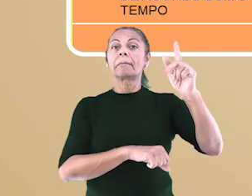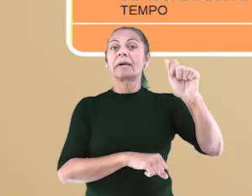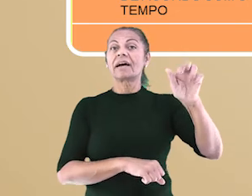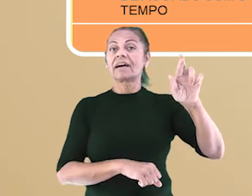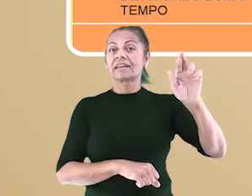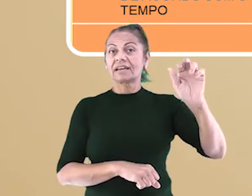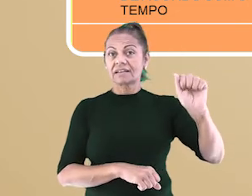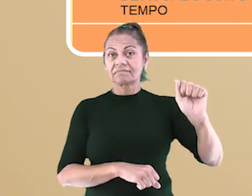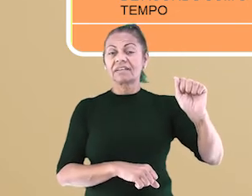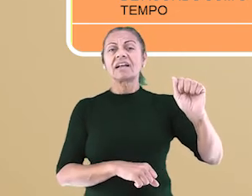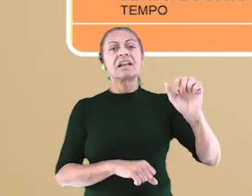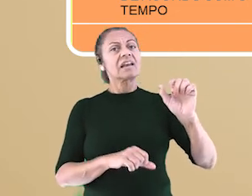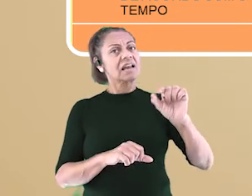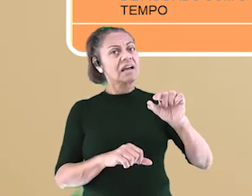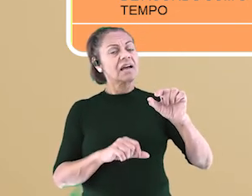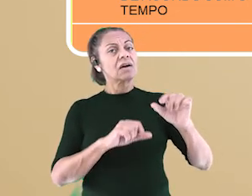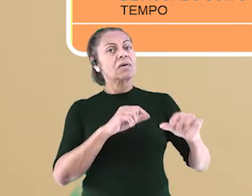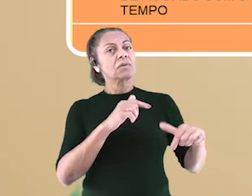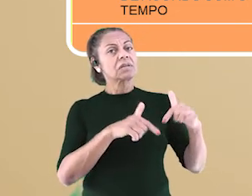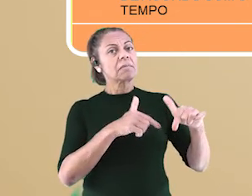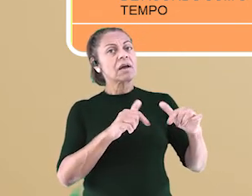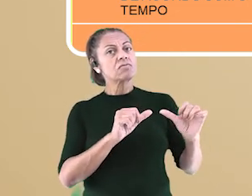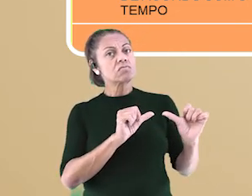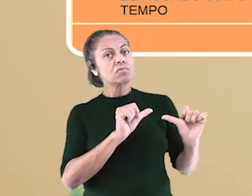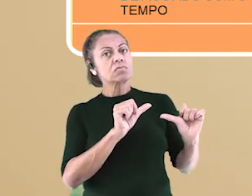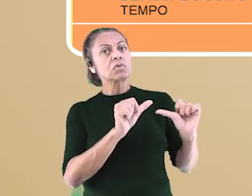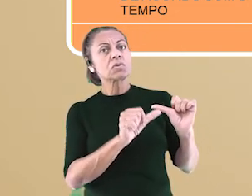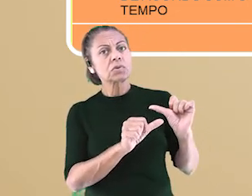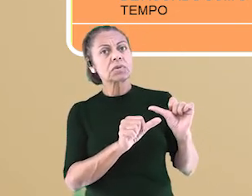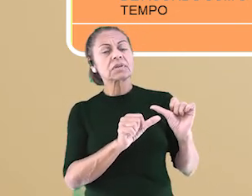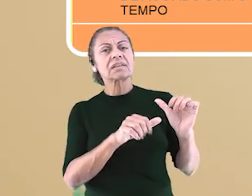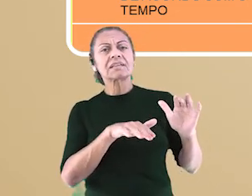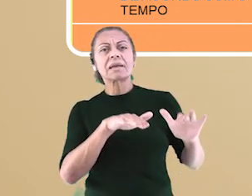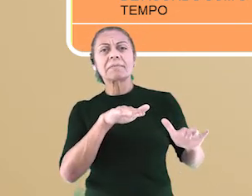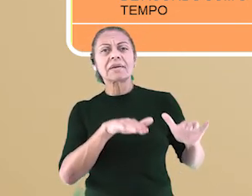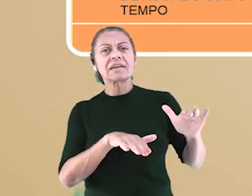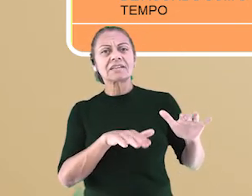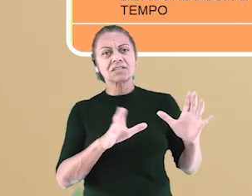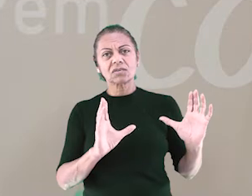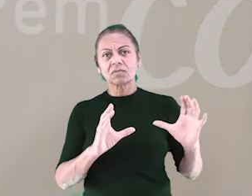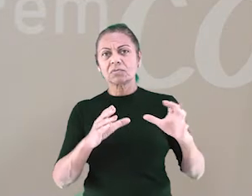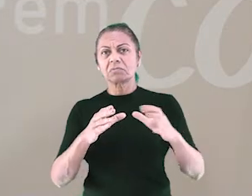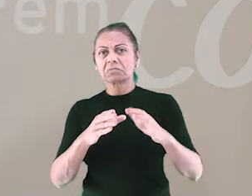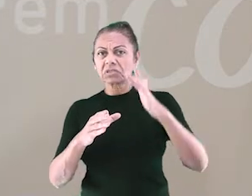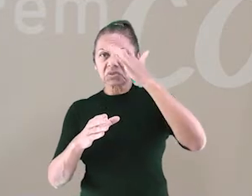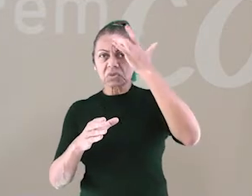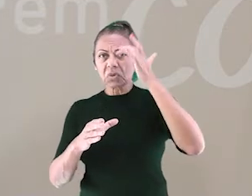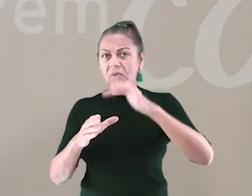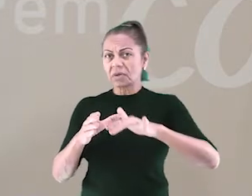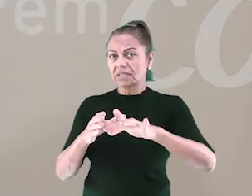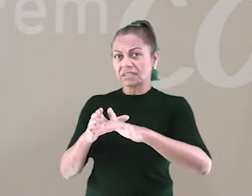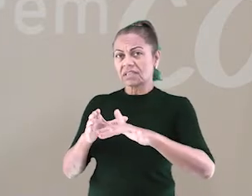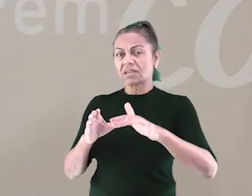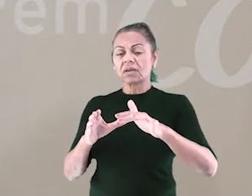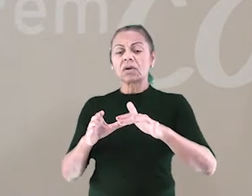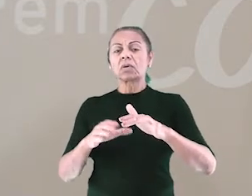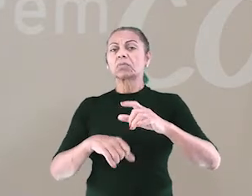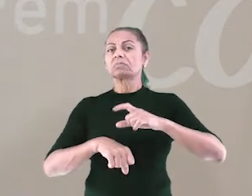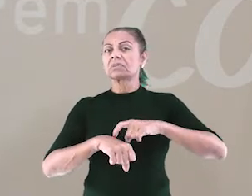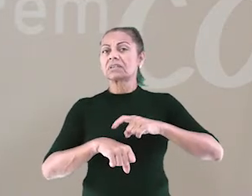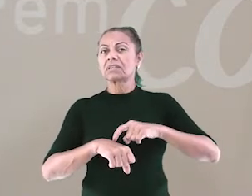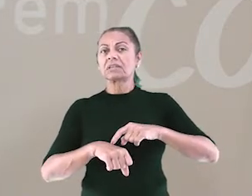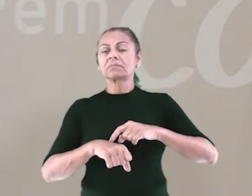no Pará. Lá, o trabalho muda de acordo com o mês, por exemplo. O trabalho muda de acordo com